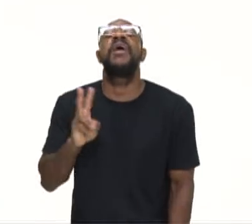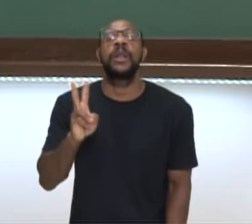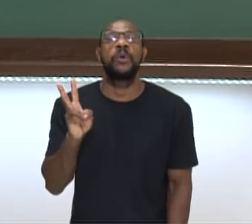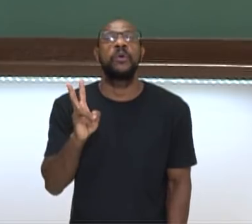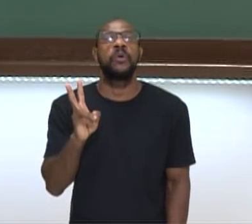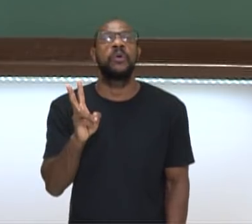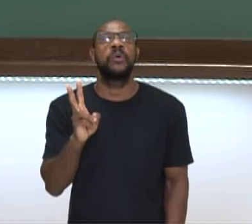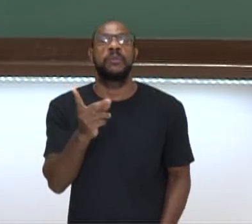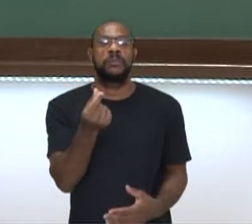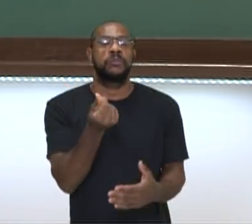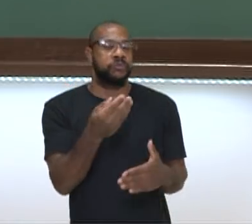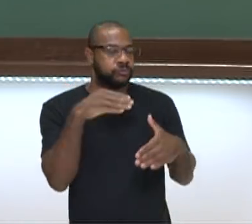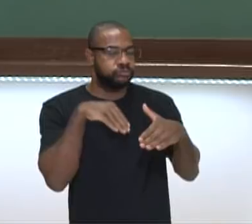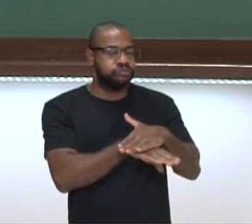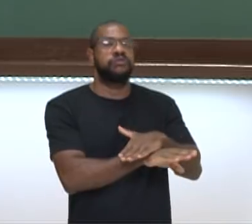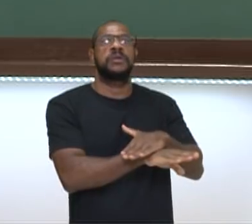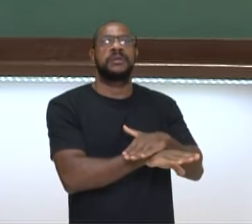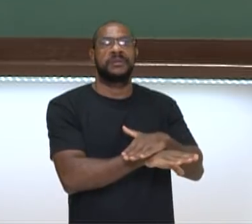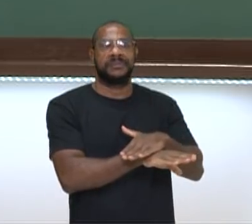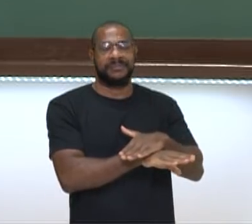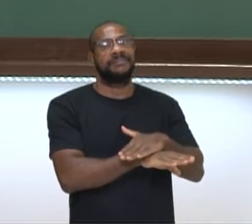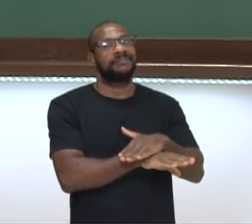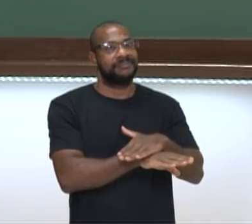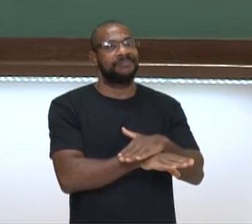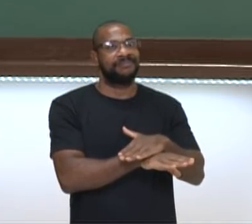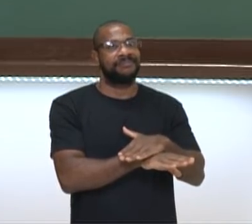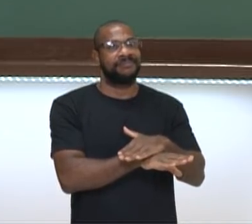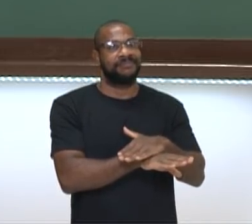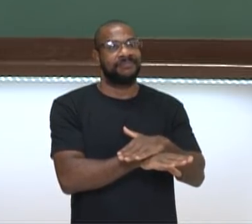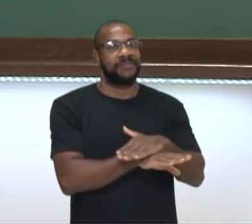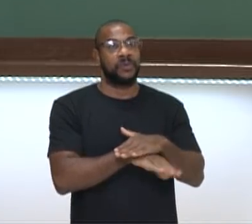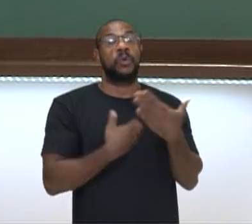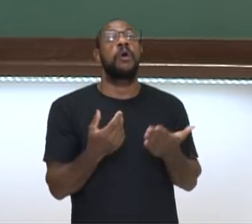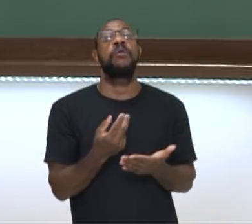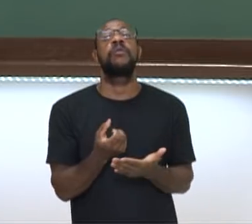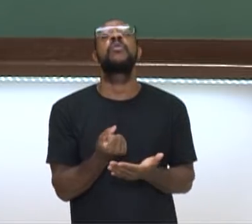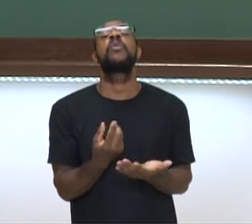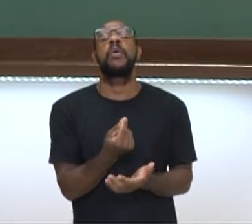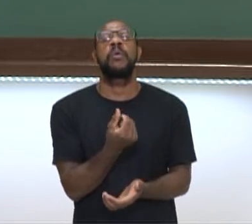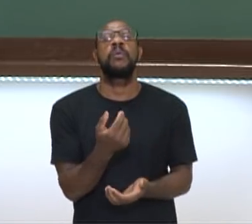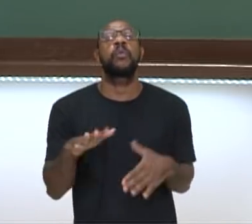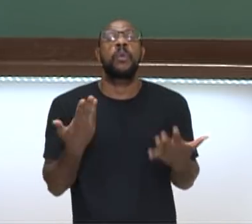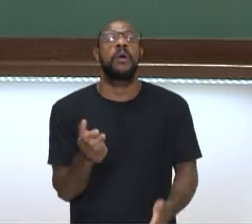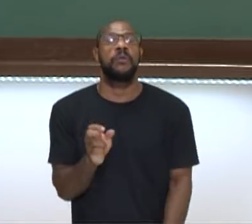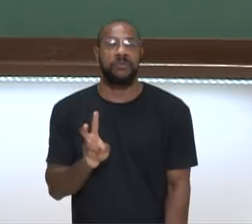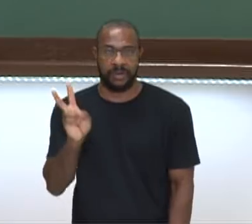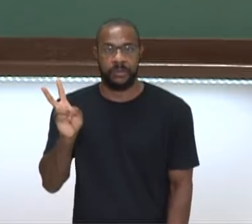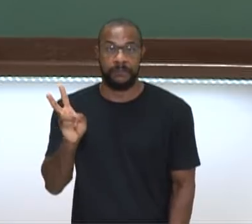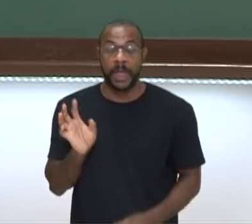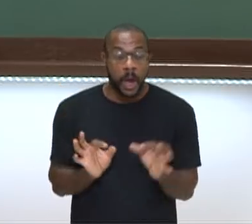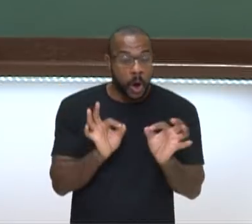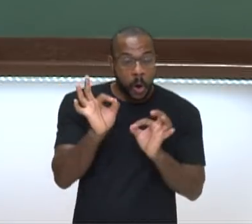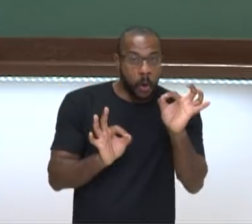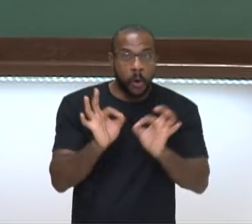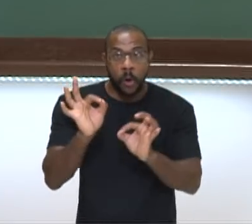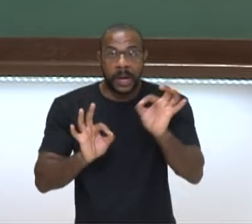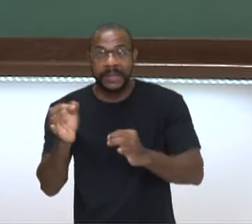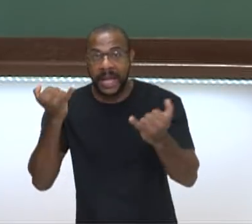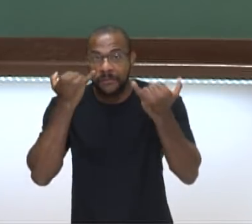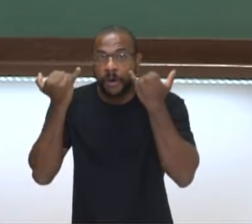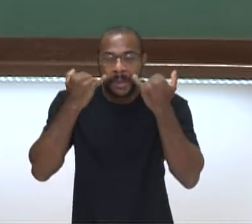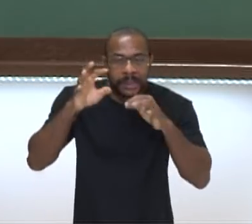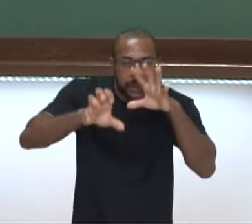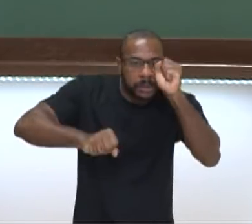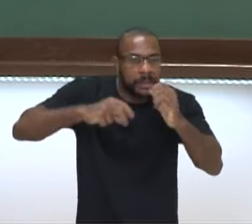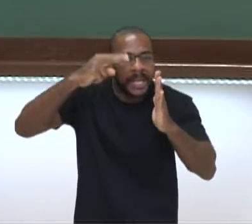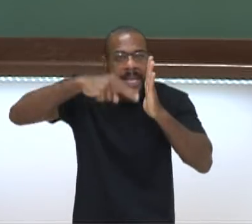aplicada inicialmente? Esse problema já está um pouco mais complexo. Então, organiza os dados e vamos ver se vocês conseguem